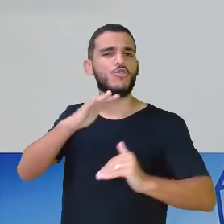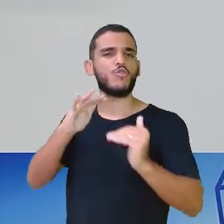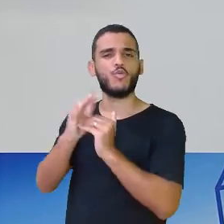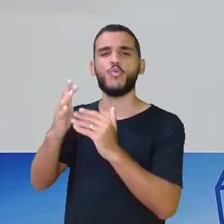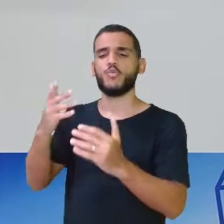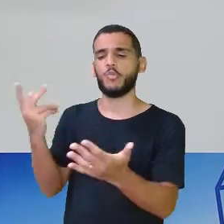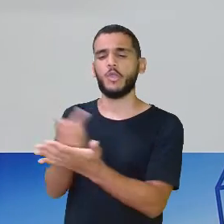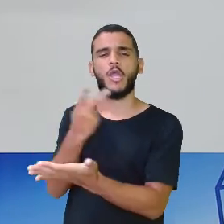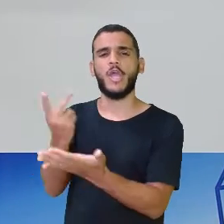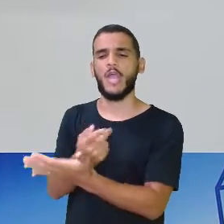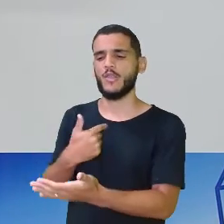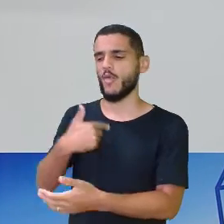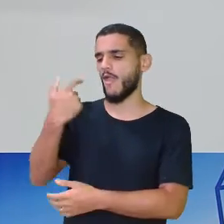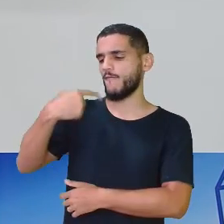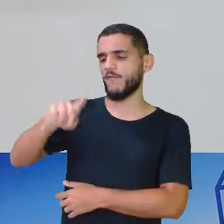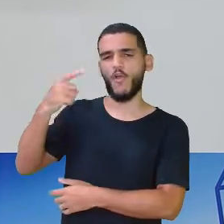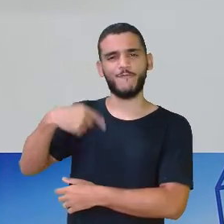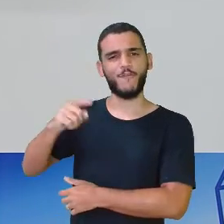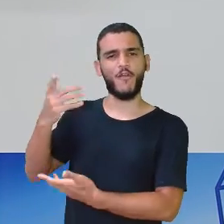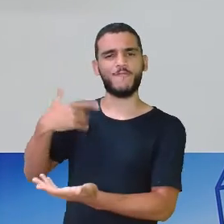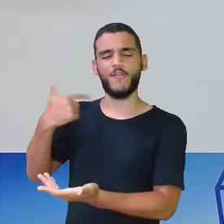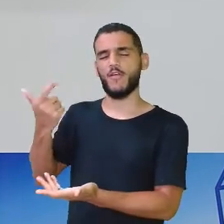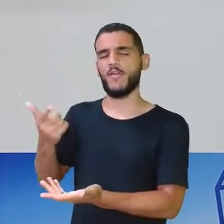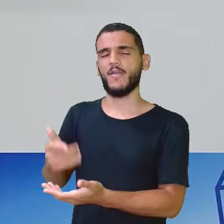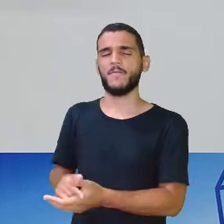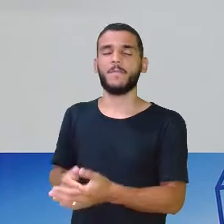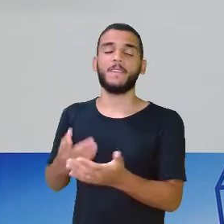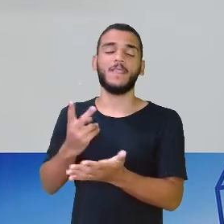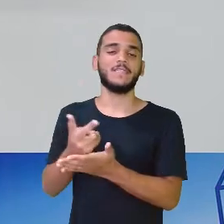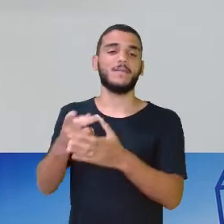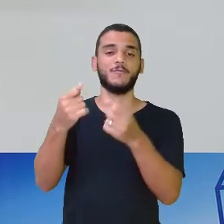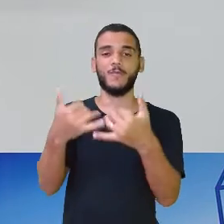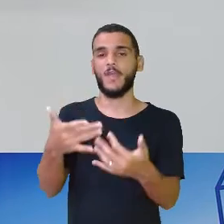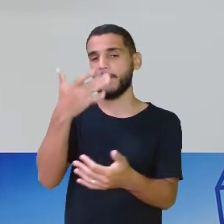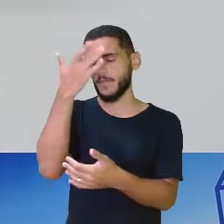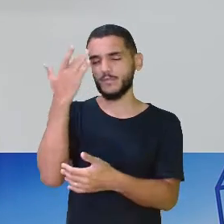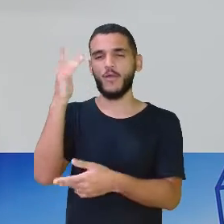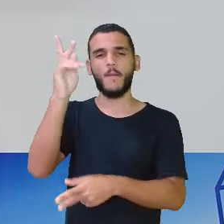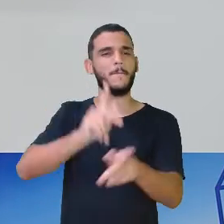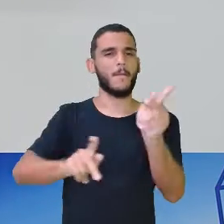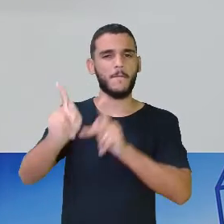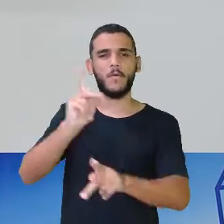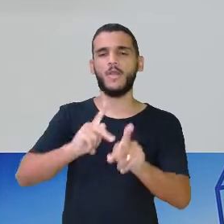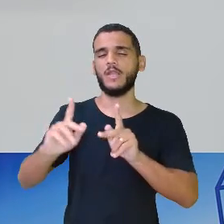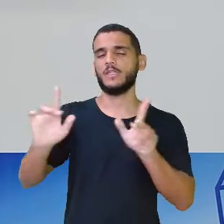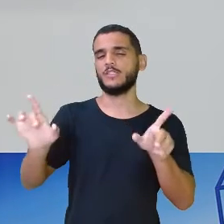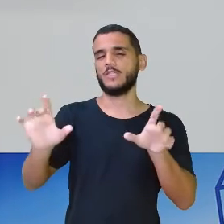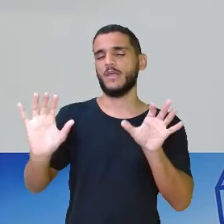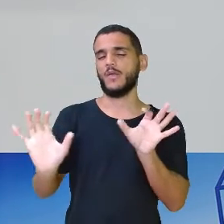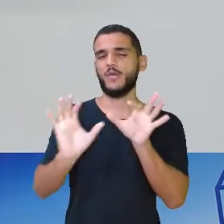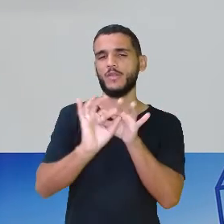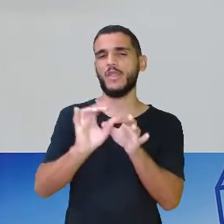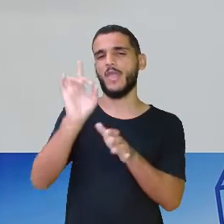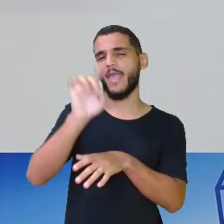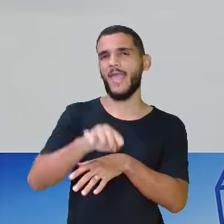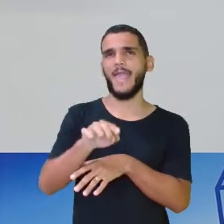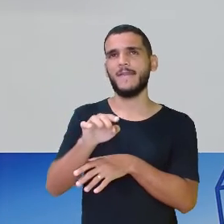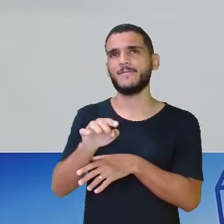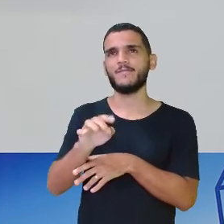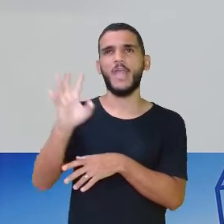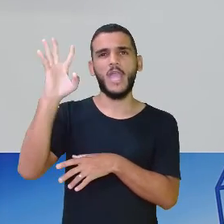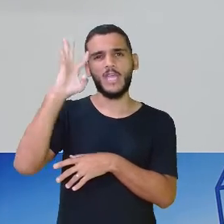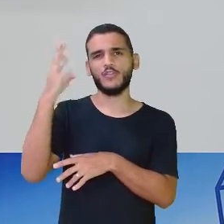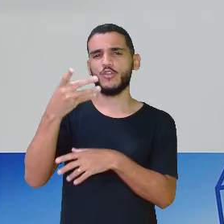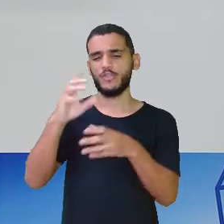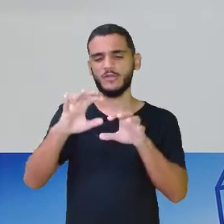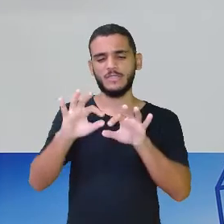errado aí, com tudo isso que está aí. E quando a gente fala de populista, né, a gente está ligando aquelas figuras que trazem solução muito